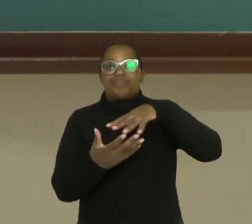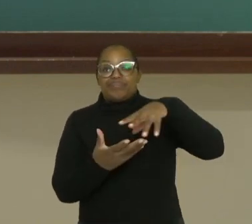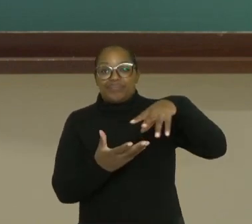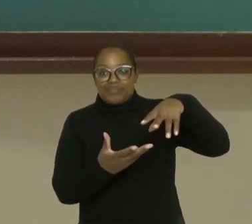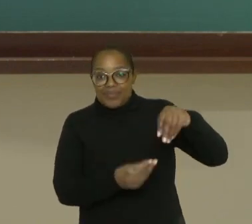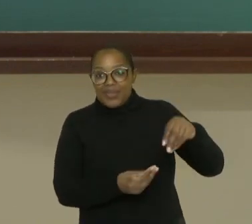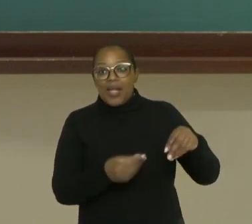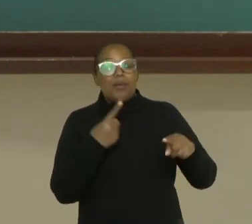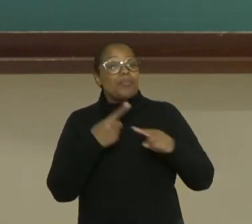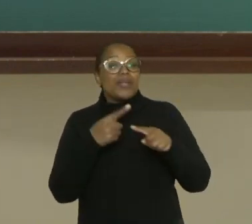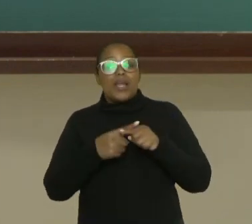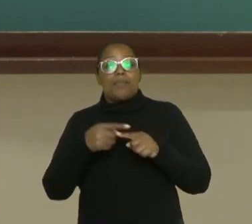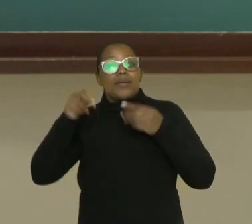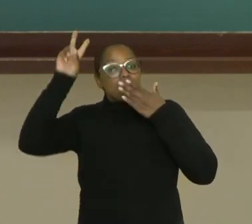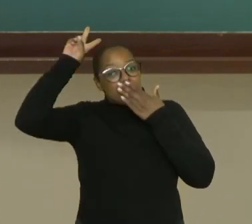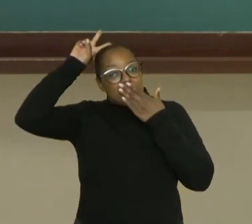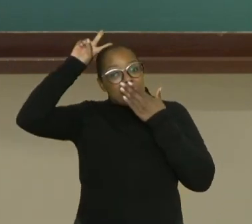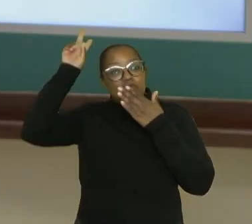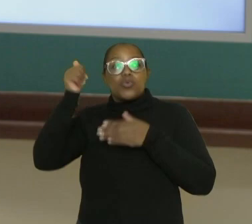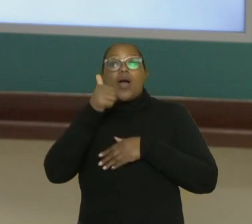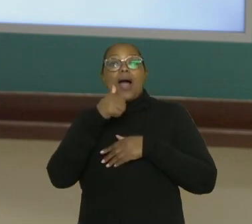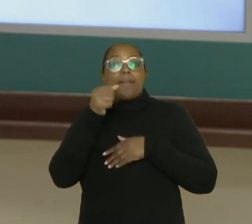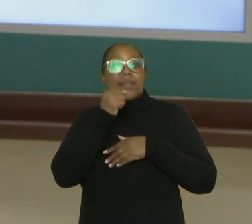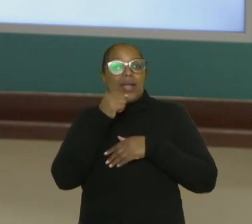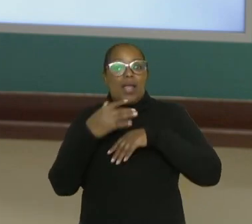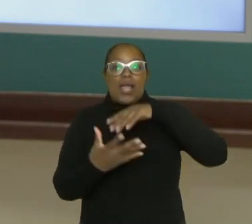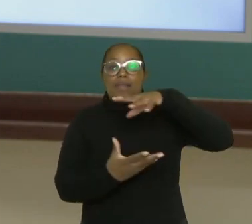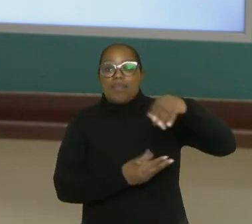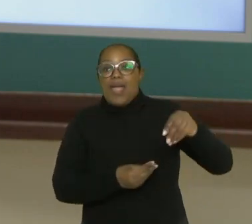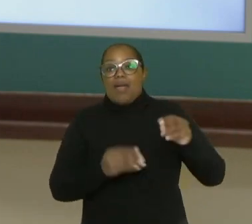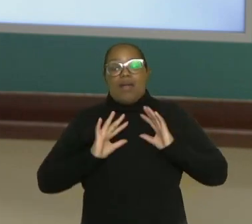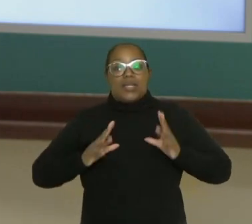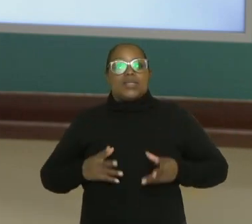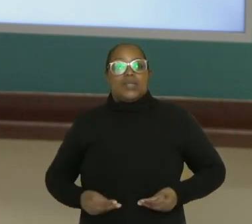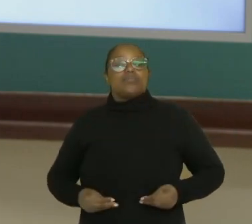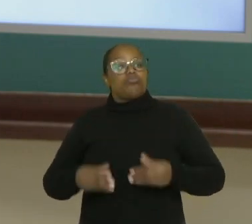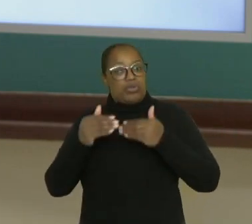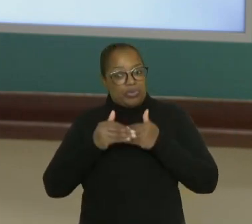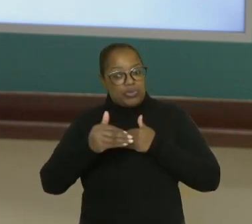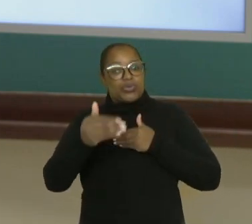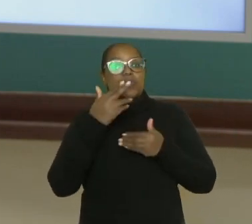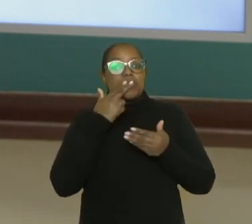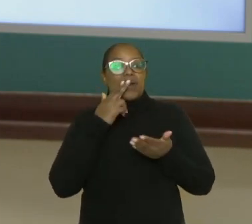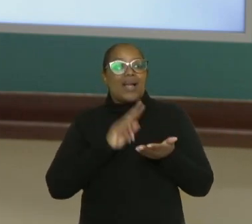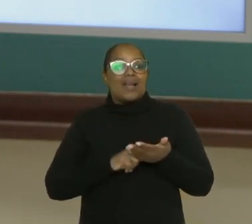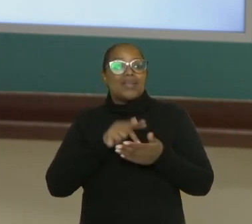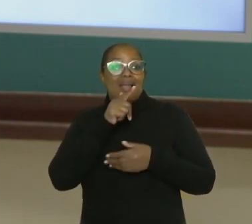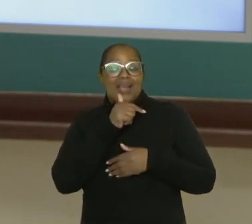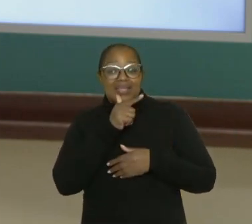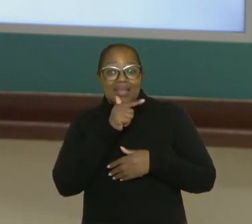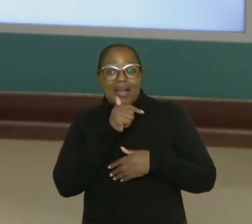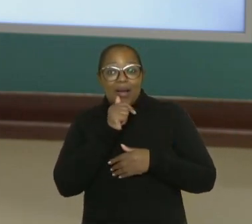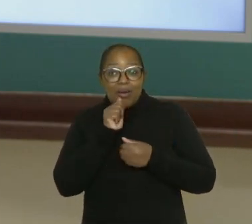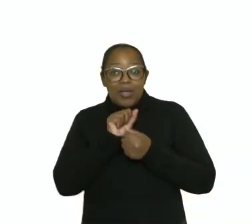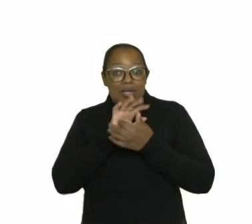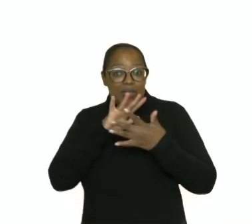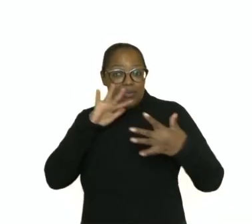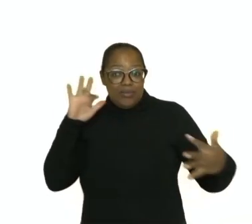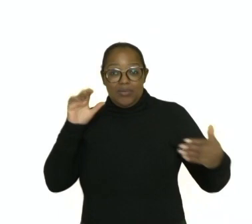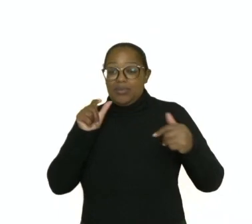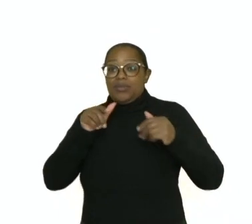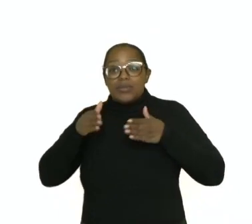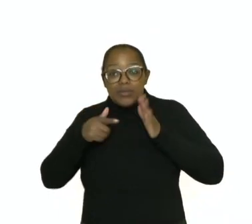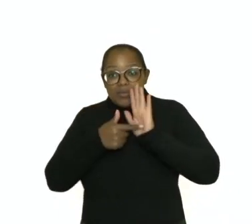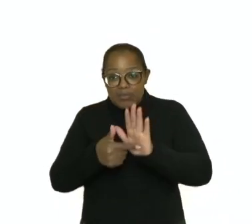é considerada sagrada. E ele continuou: esta água brilhante que escorre dos riachos e